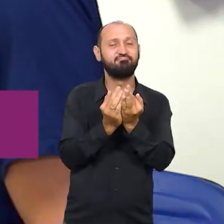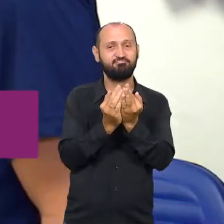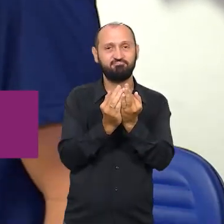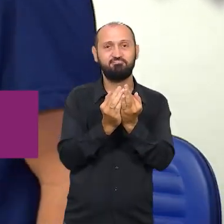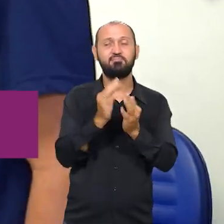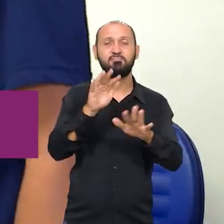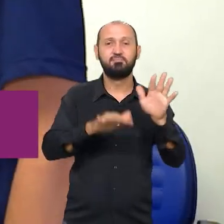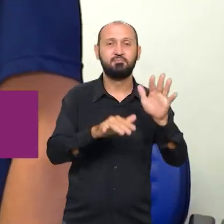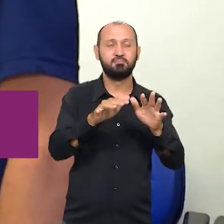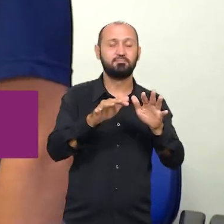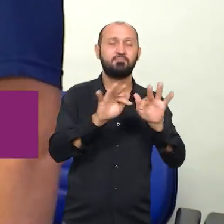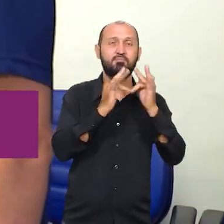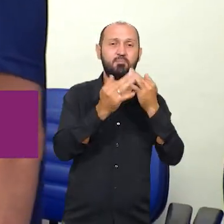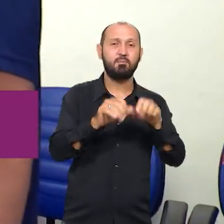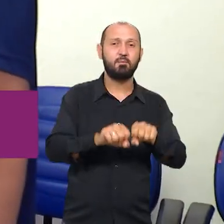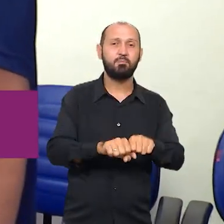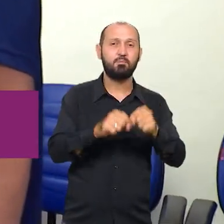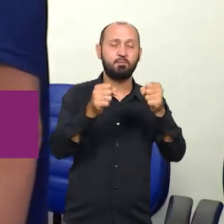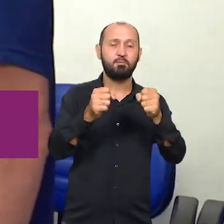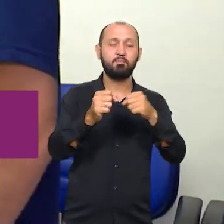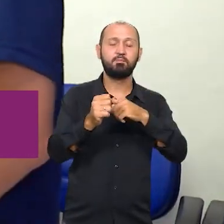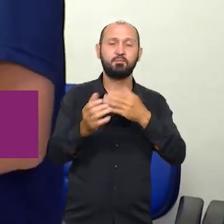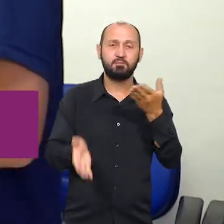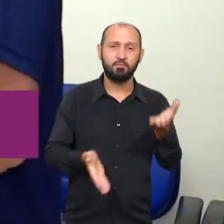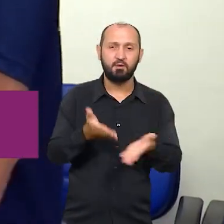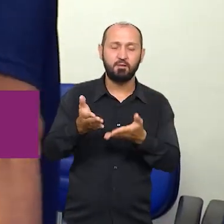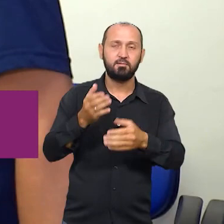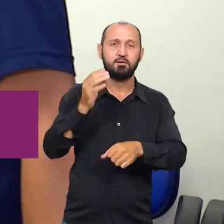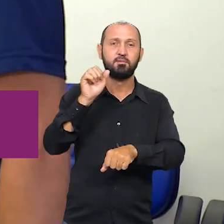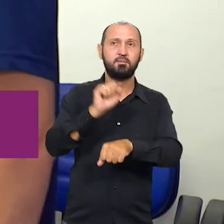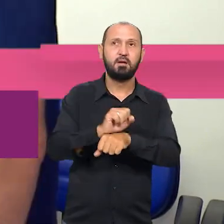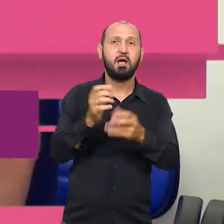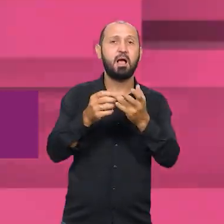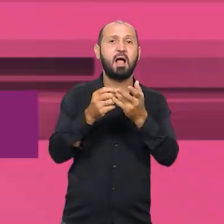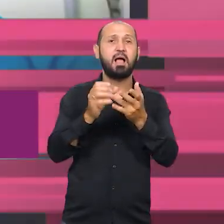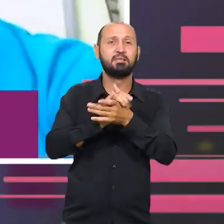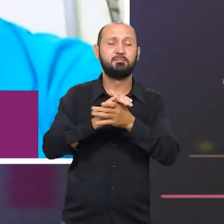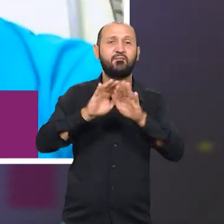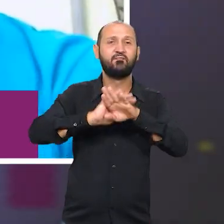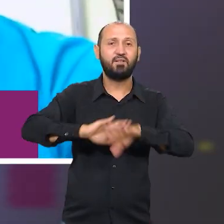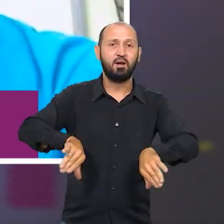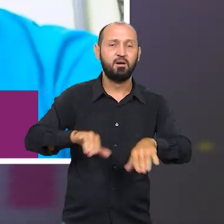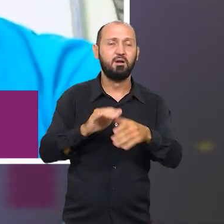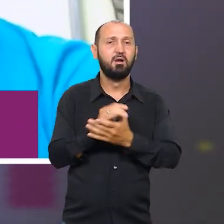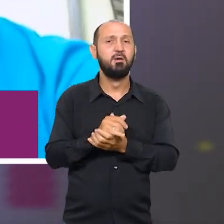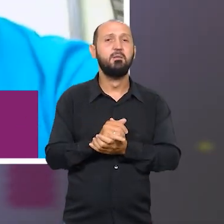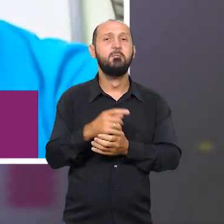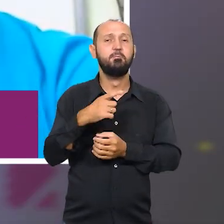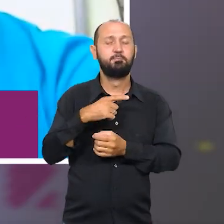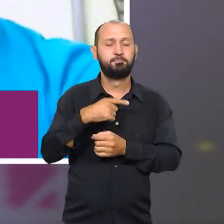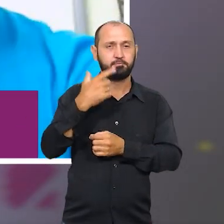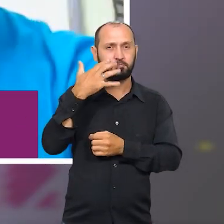dependendo, ela é destruída. Um casamento acaba, né? Então, a gente também tem esse olhar,